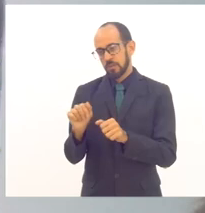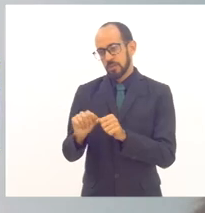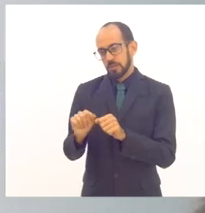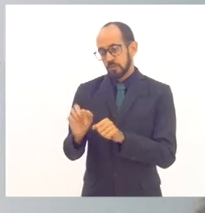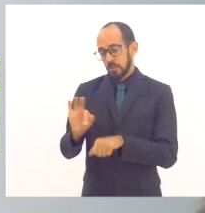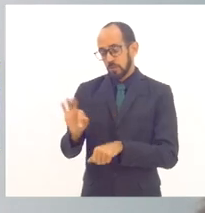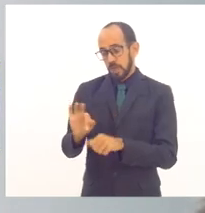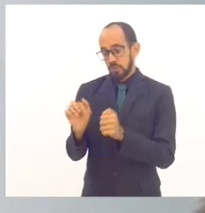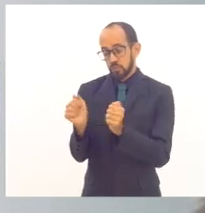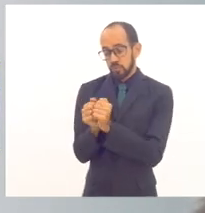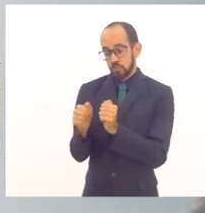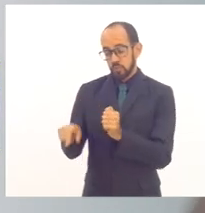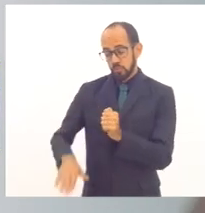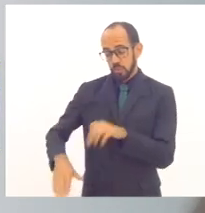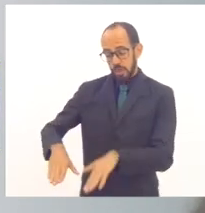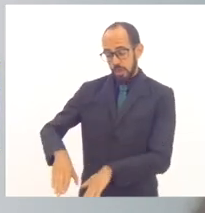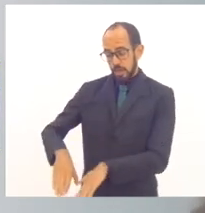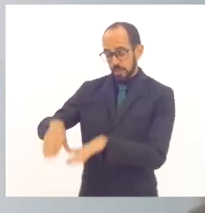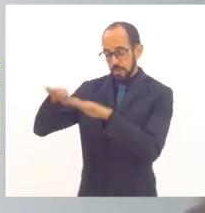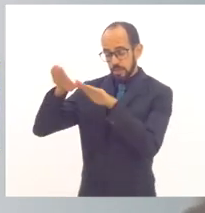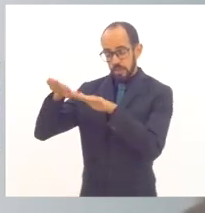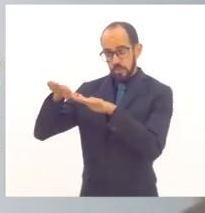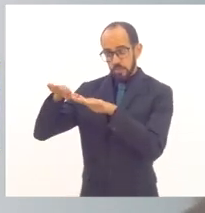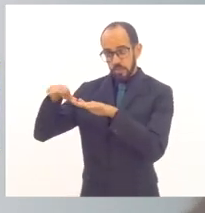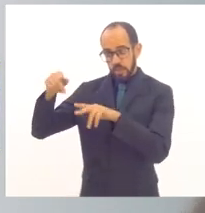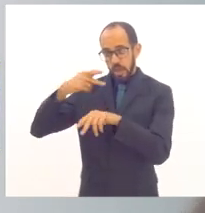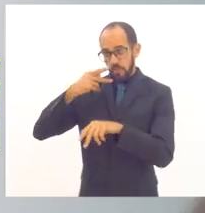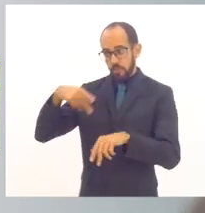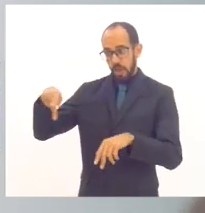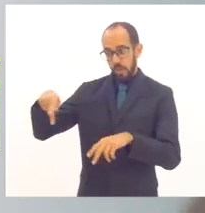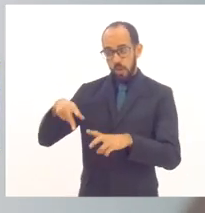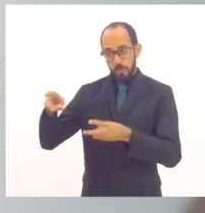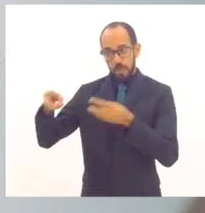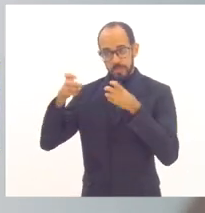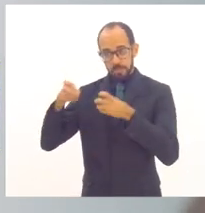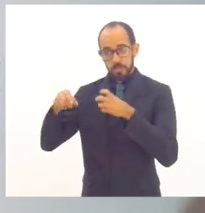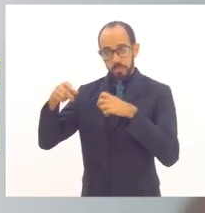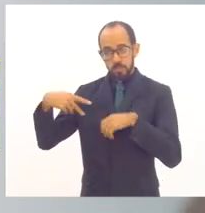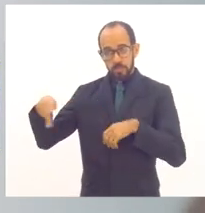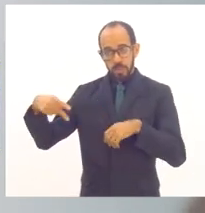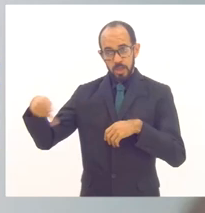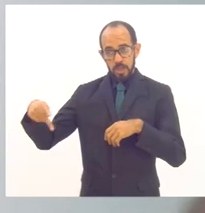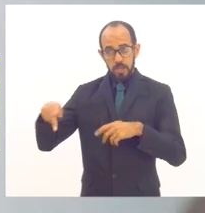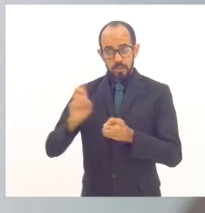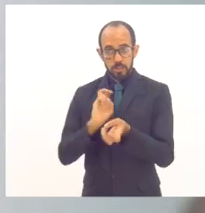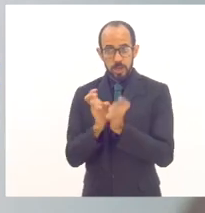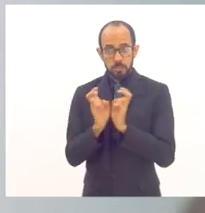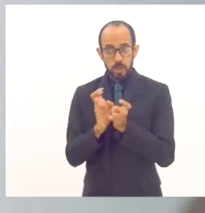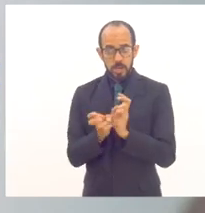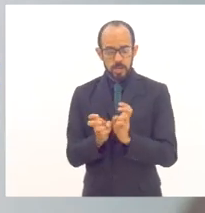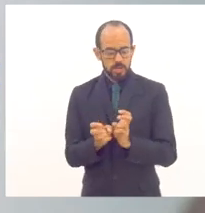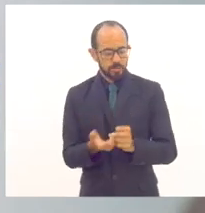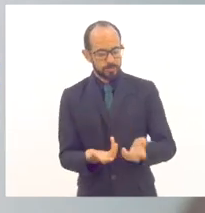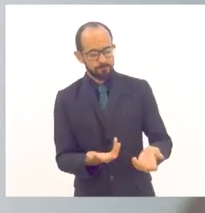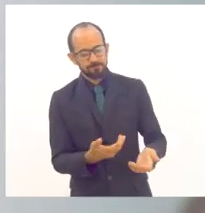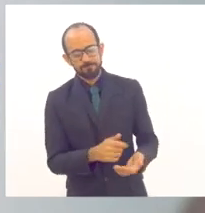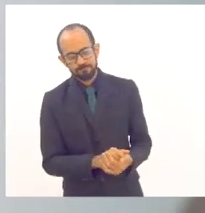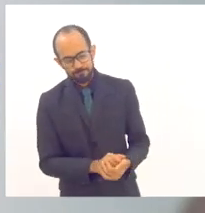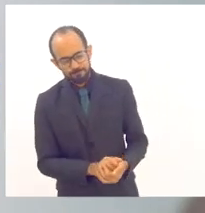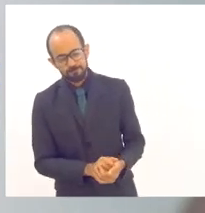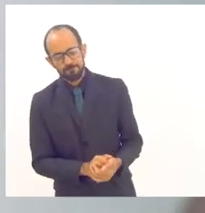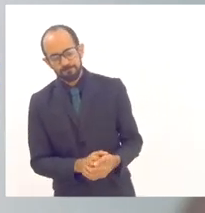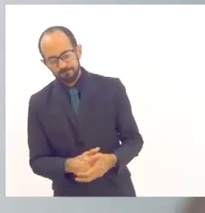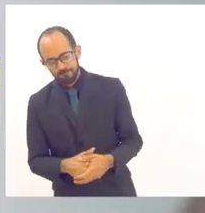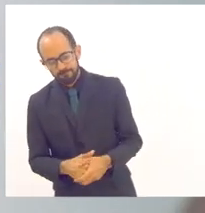Hulk. E aí ele estava me contando como é que era a visão dele, né, com relação à capoeira, e ele não é capoeirista, né? E eu falei: caramba,